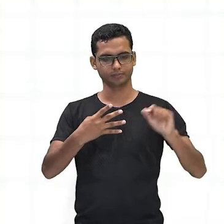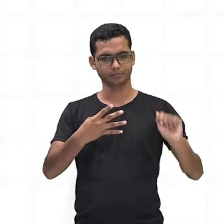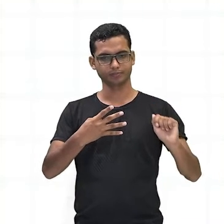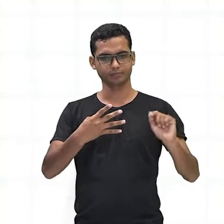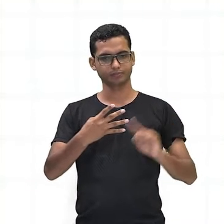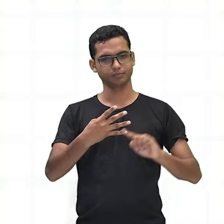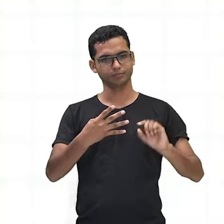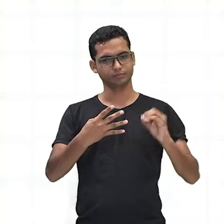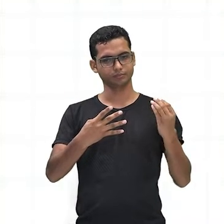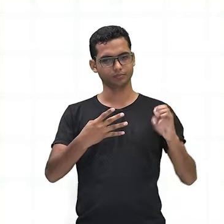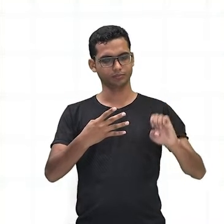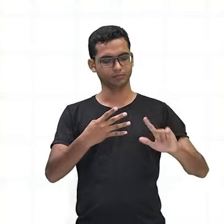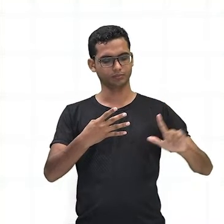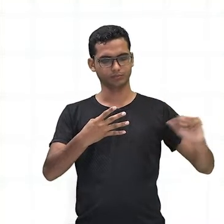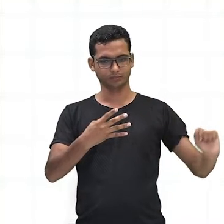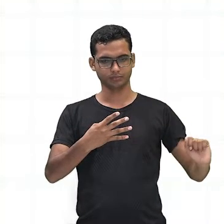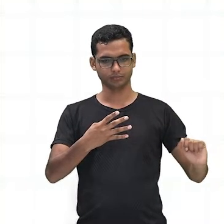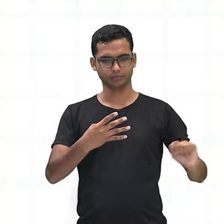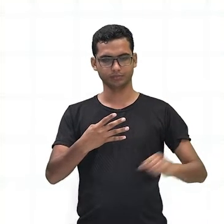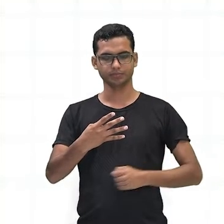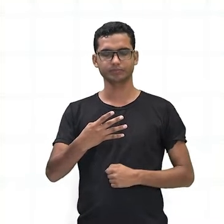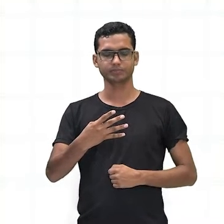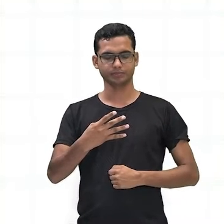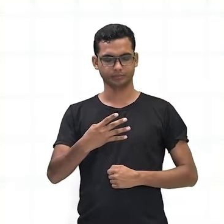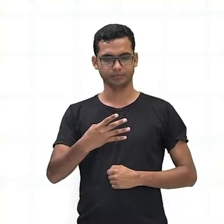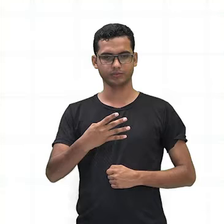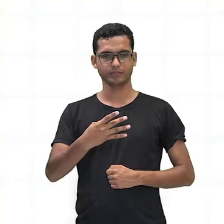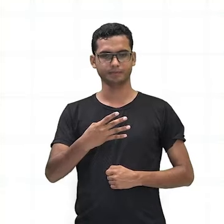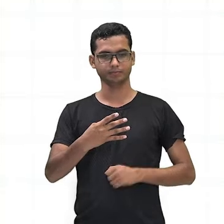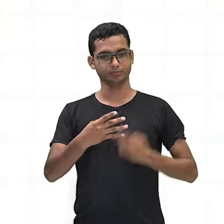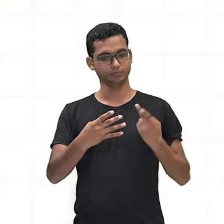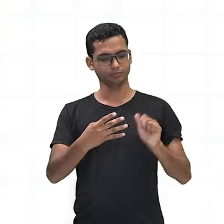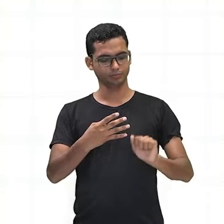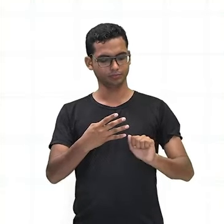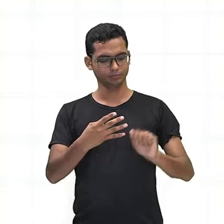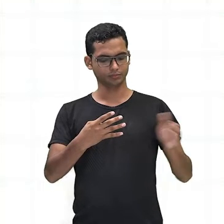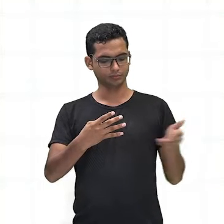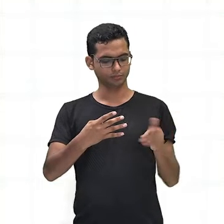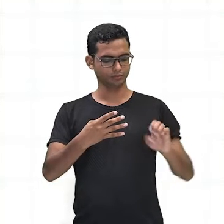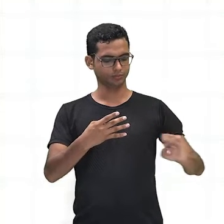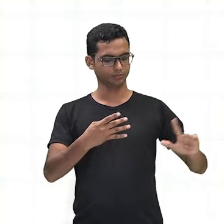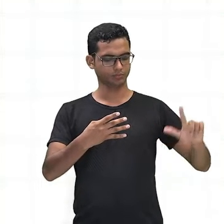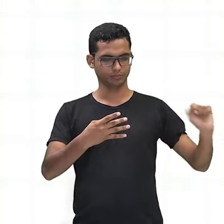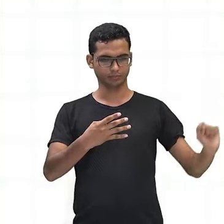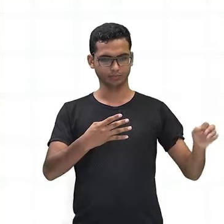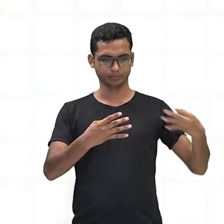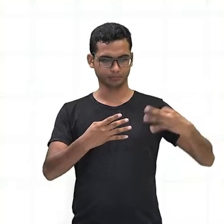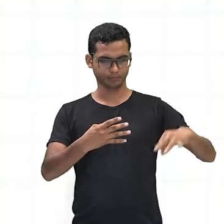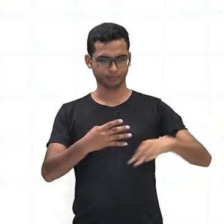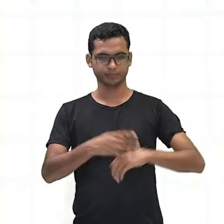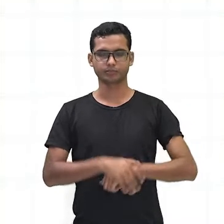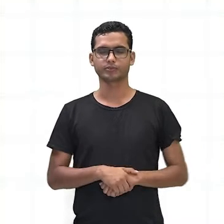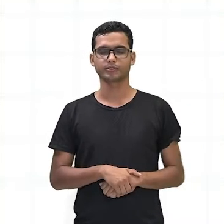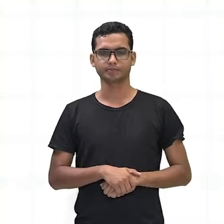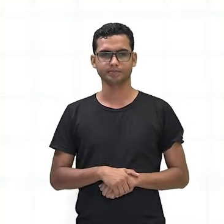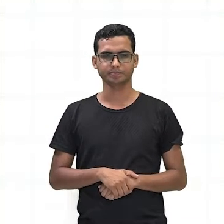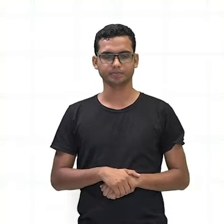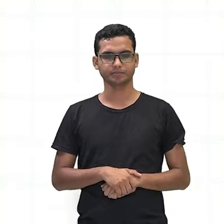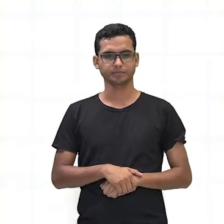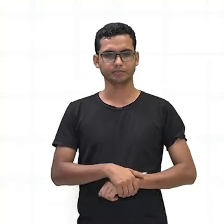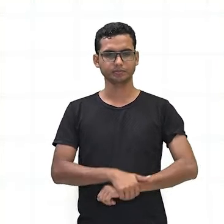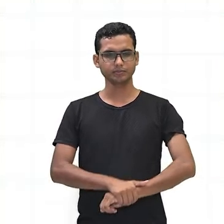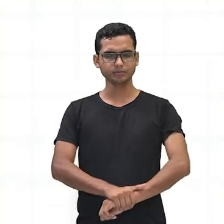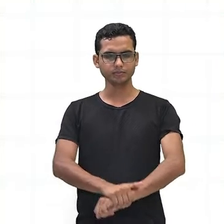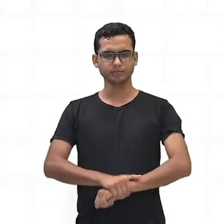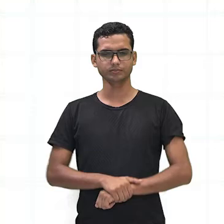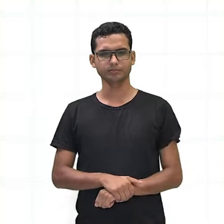ou a ela. Ela ou a ela, right? Então, se eu escrevesse ali na minha